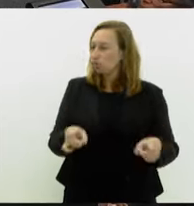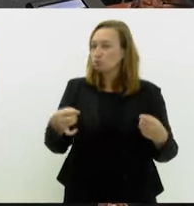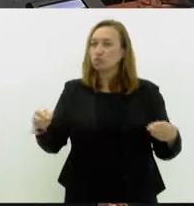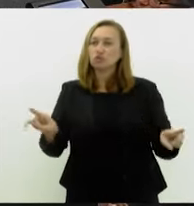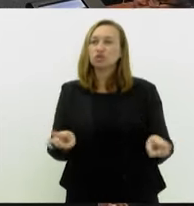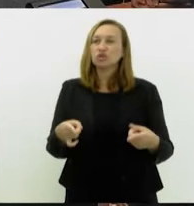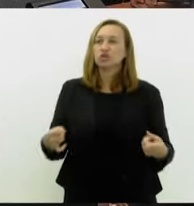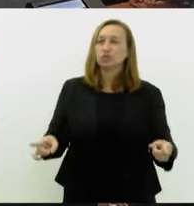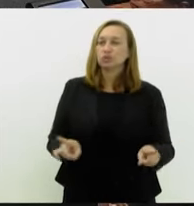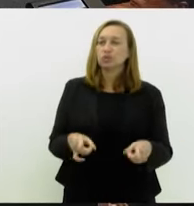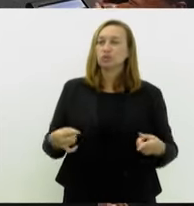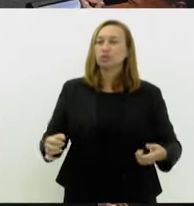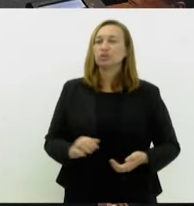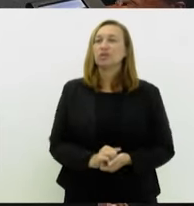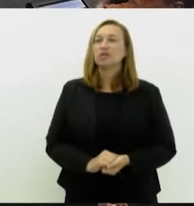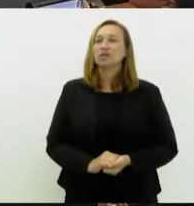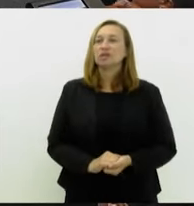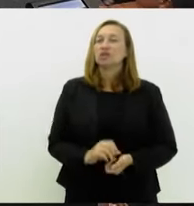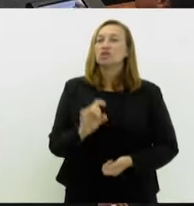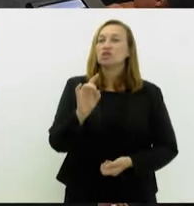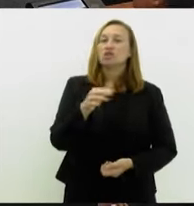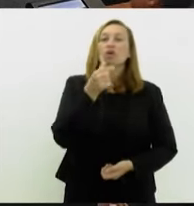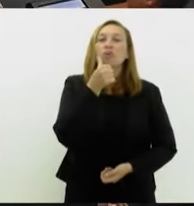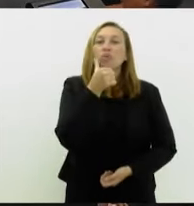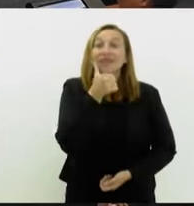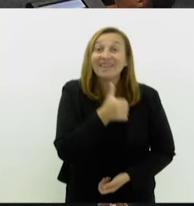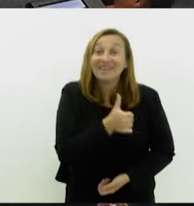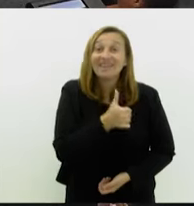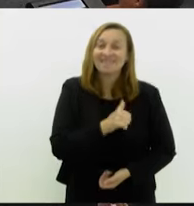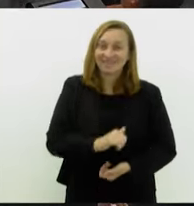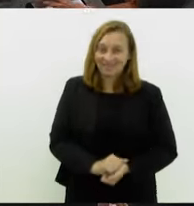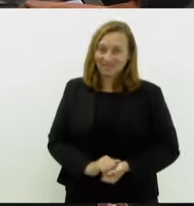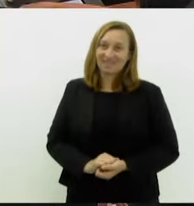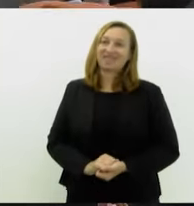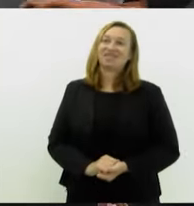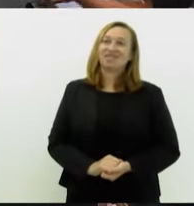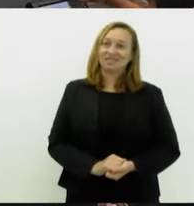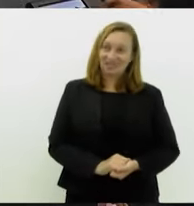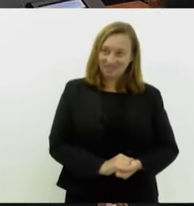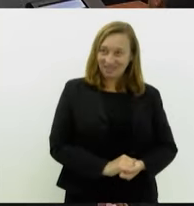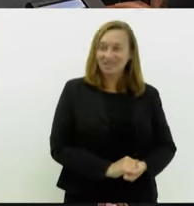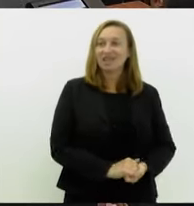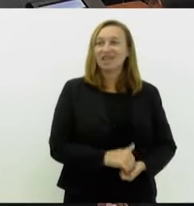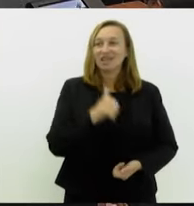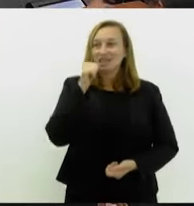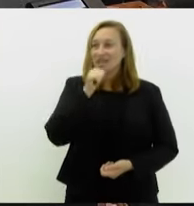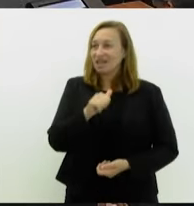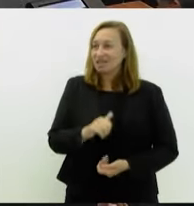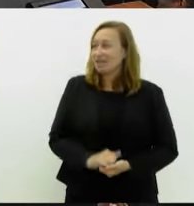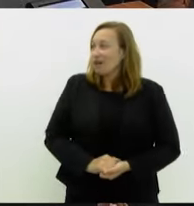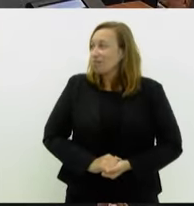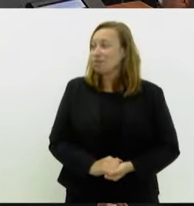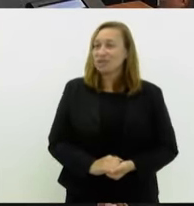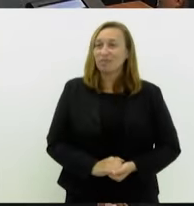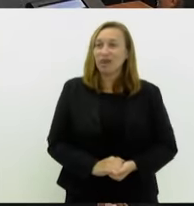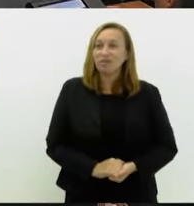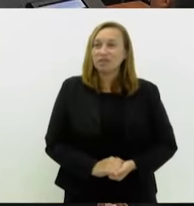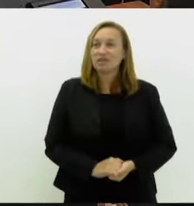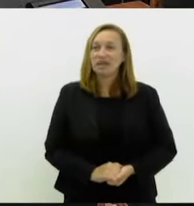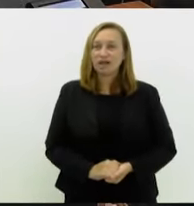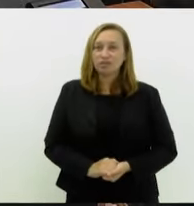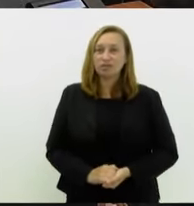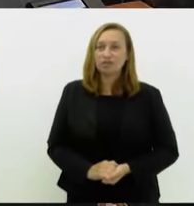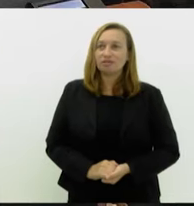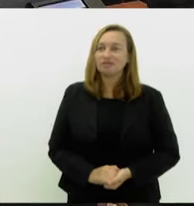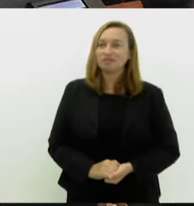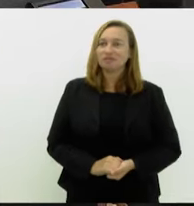eh senhoras e senhores só por meninas é uma orquestra de meninas e meninas na sua maioria